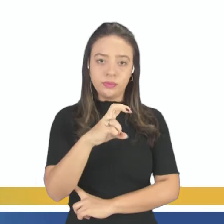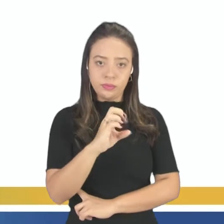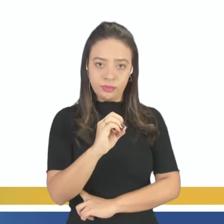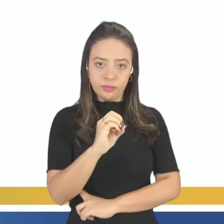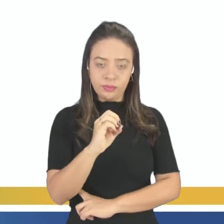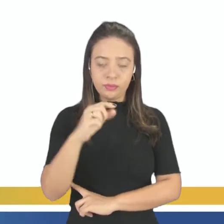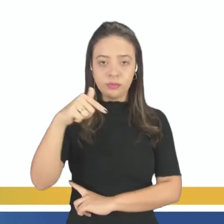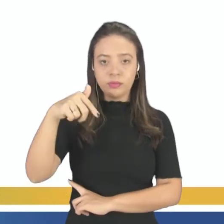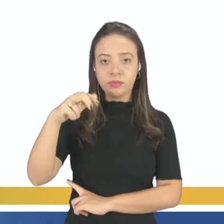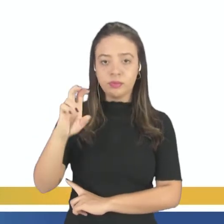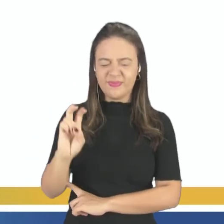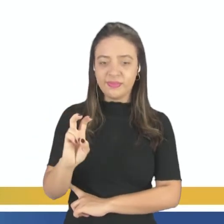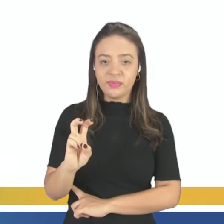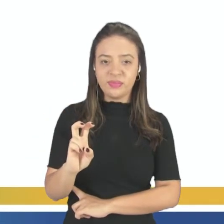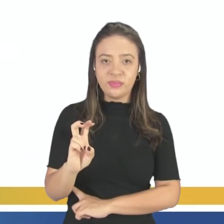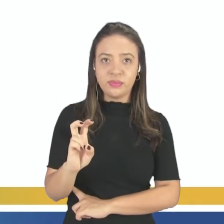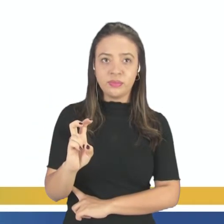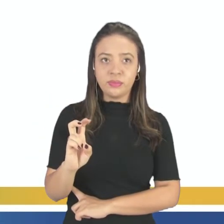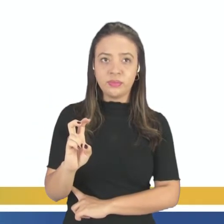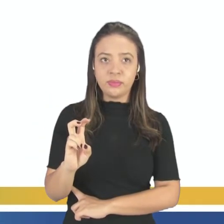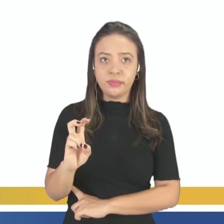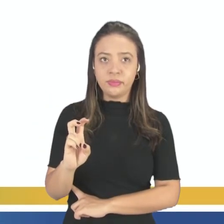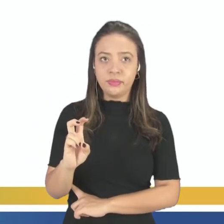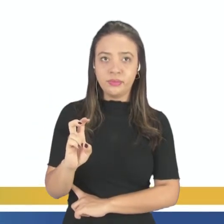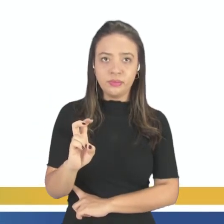50 e 75.